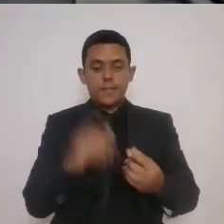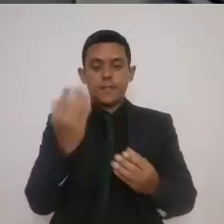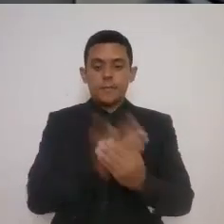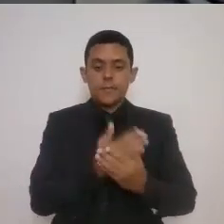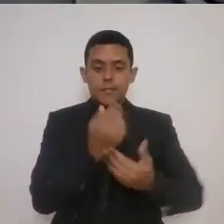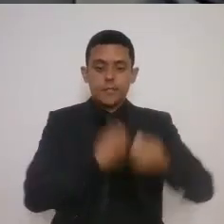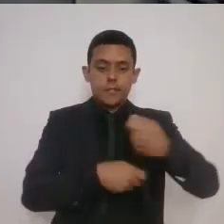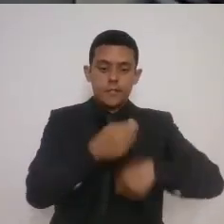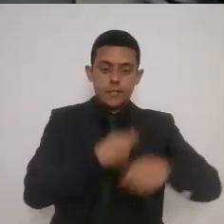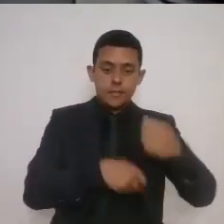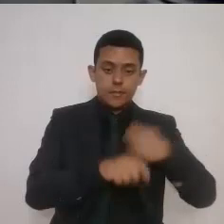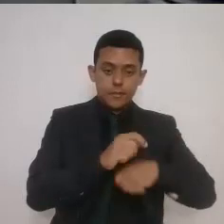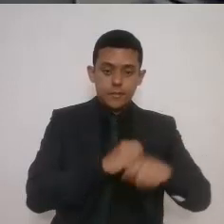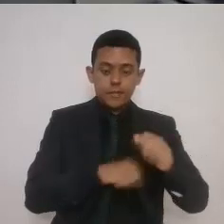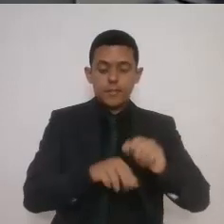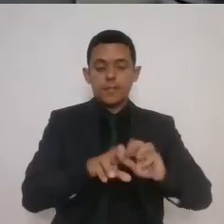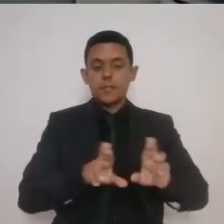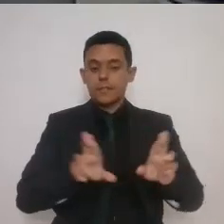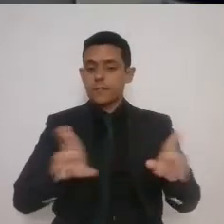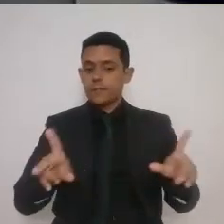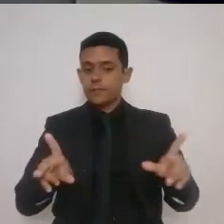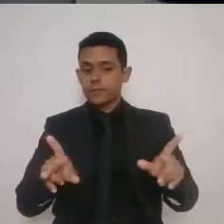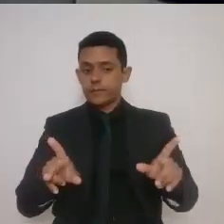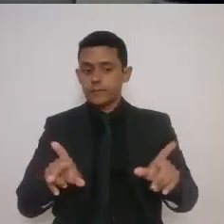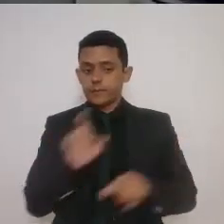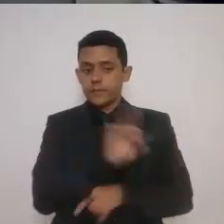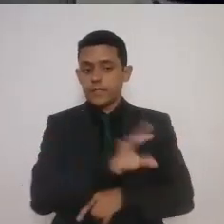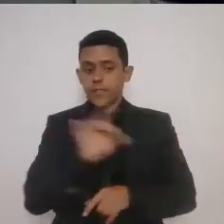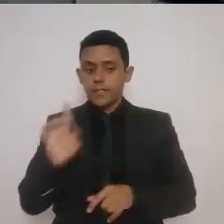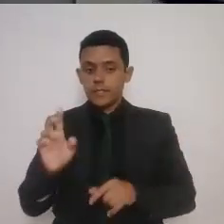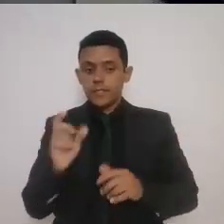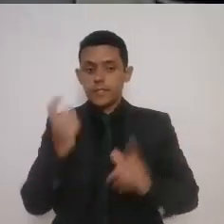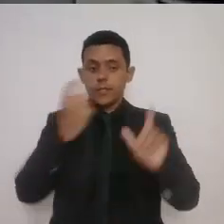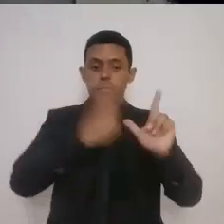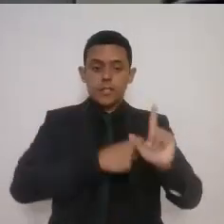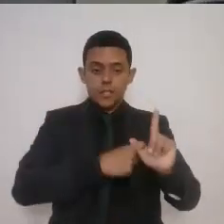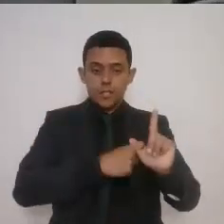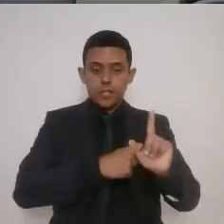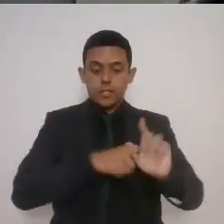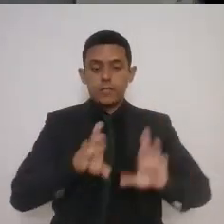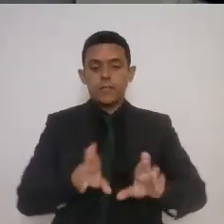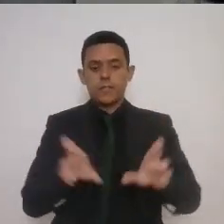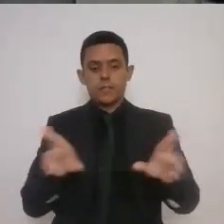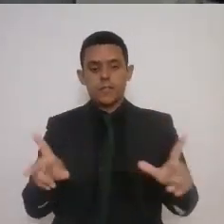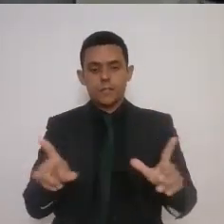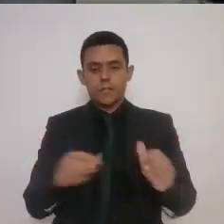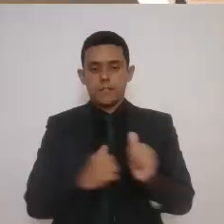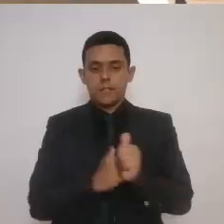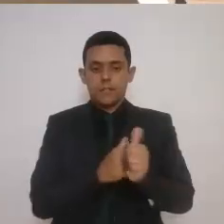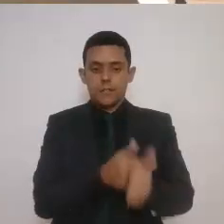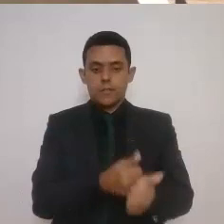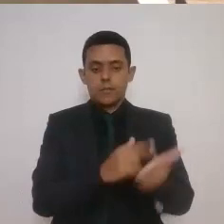5. Que geraram débito tributário independente. Então, por essa razão, resumidamente, eu acompanho o eminente relator.